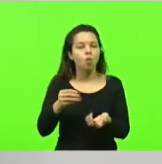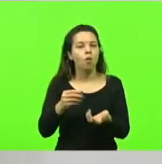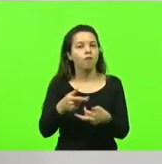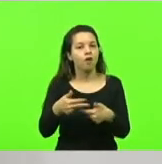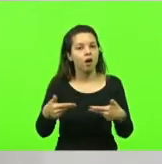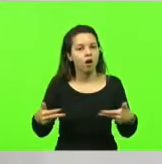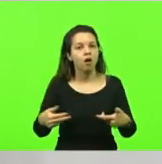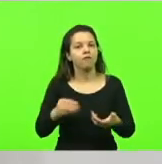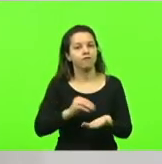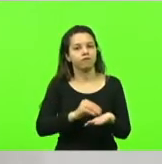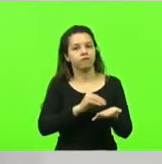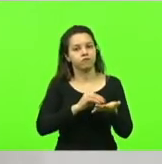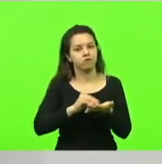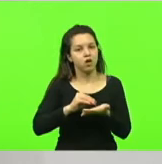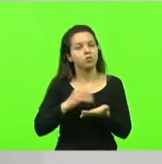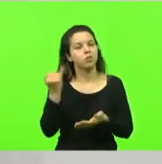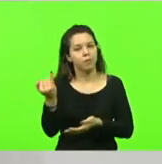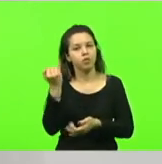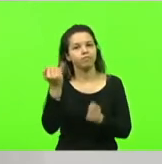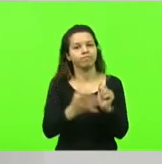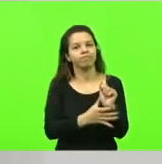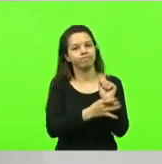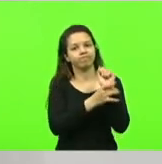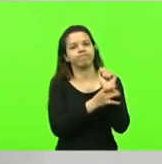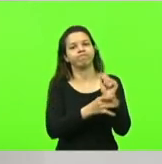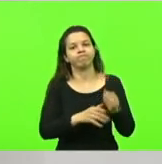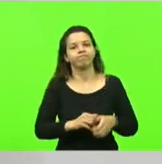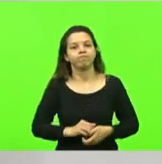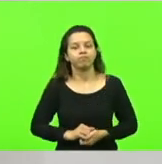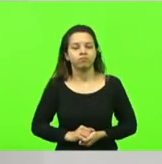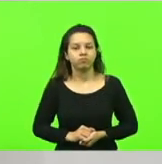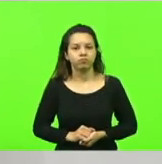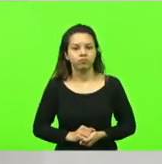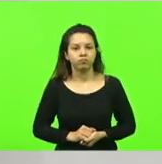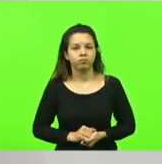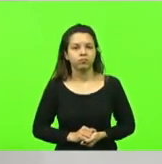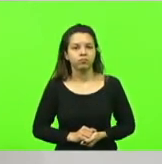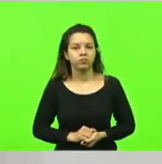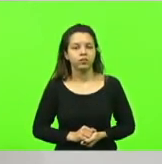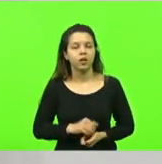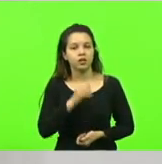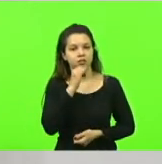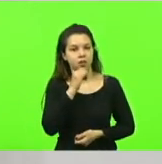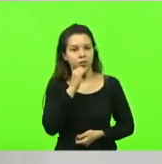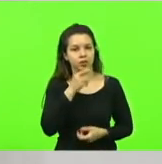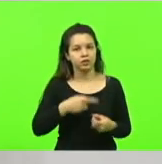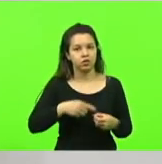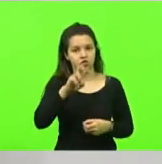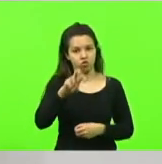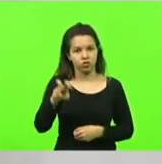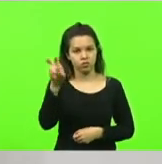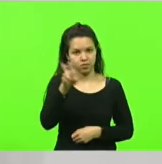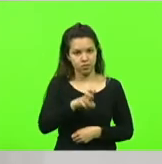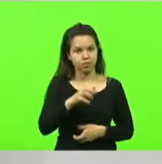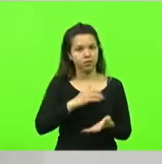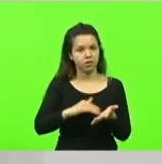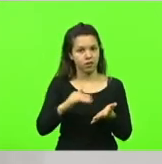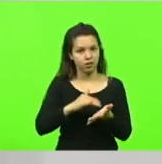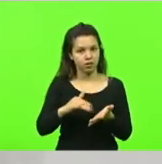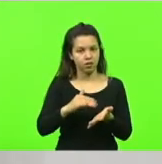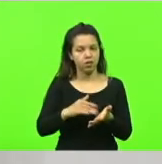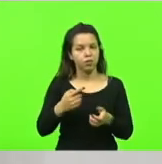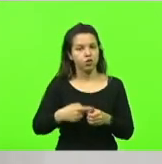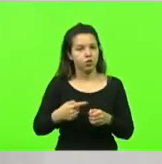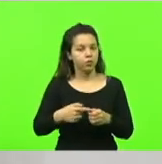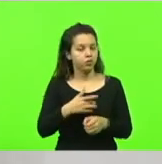assistidos. Em Xanxerê, para os senhores terem uma ideia, a Secretaria Municipal de Saúde, atendendo ao nosso requerimento,